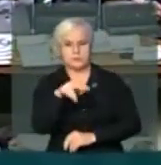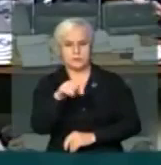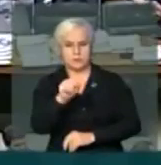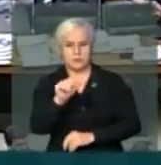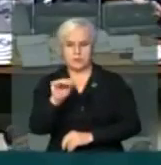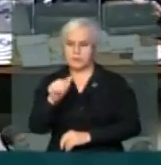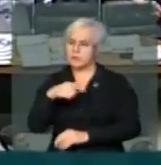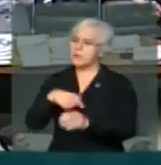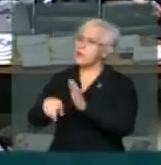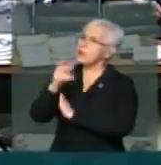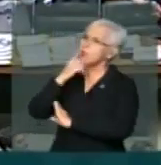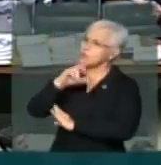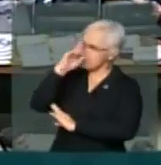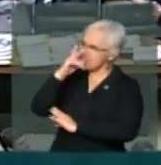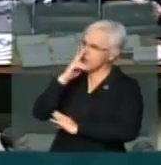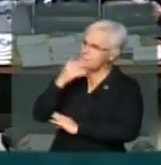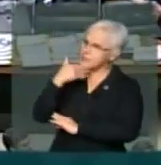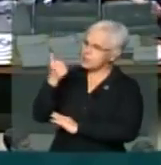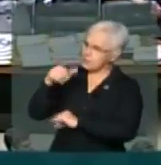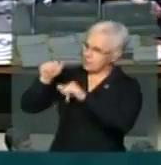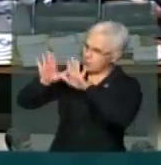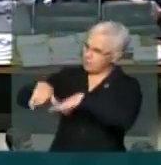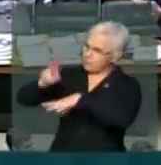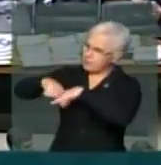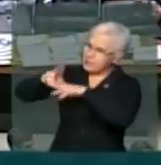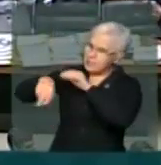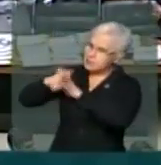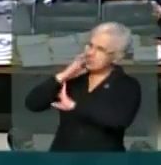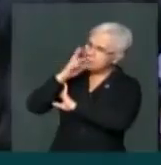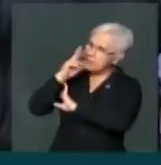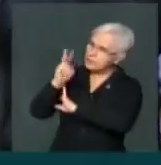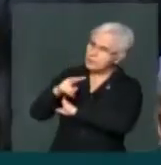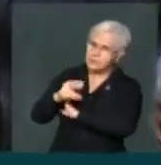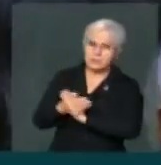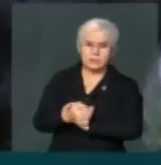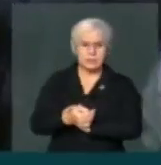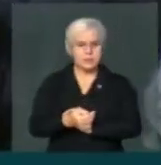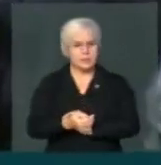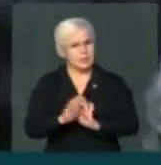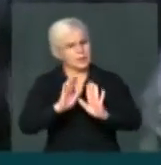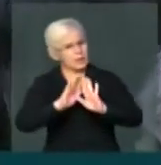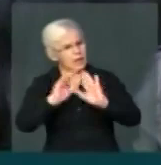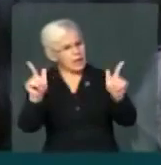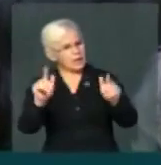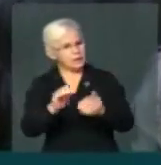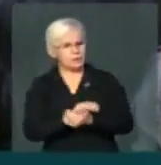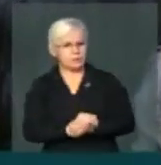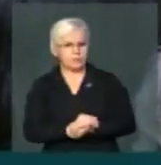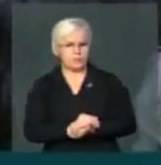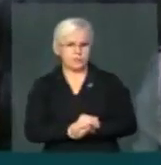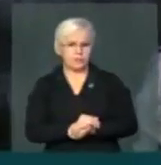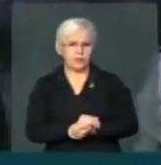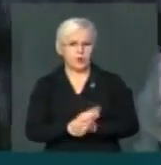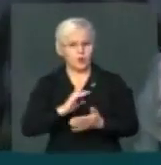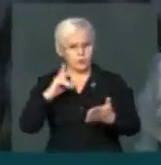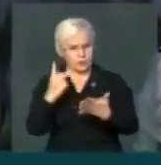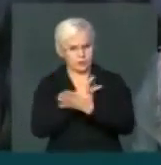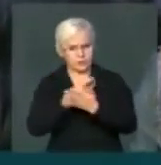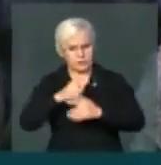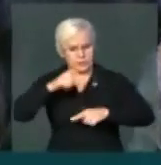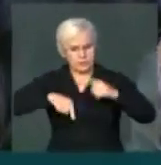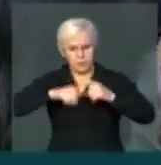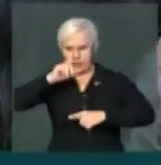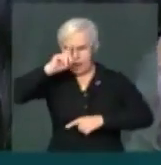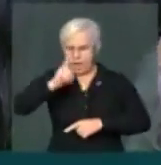melhor que eles continuem aqui mesmo nesse estado de ânimos? Claro. O que houve ali foram palavras